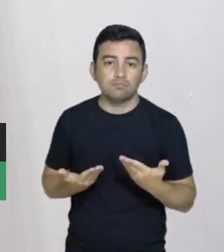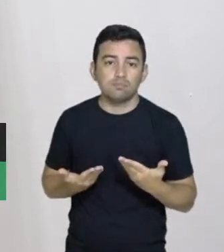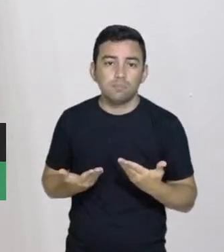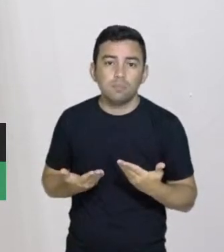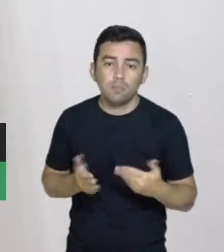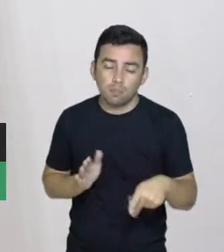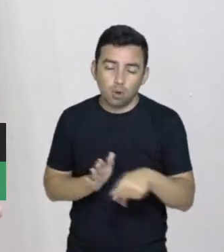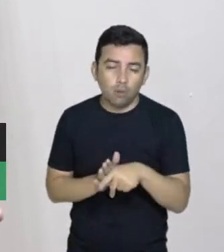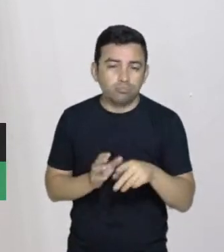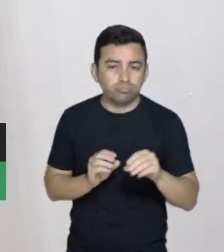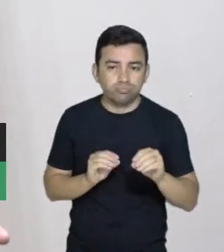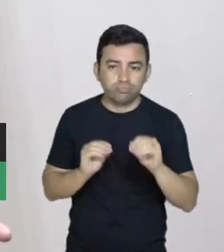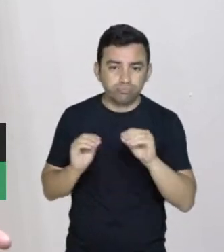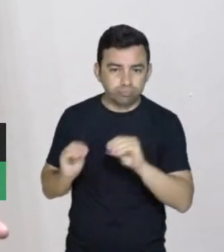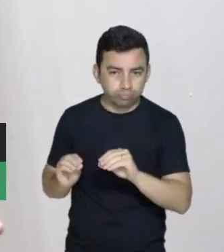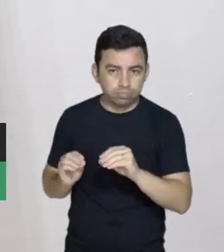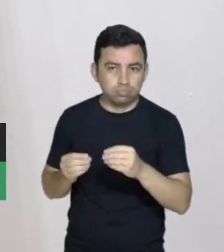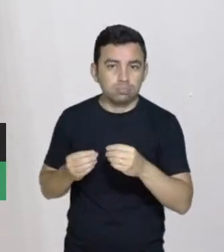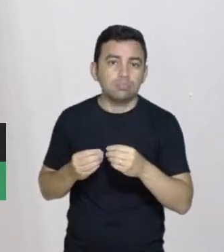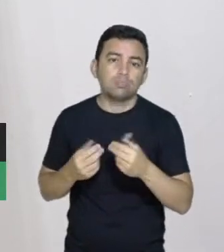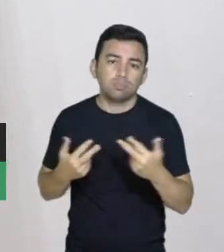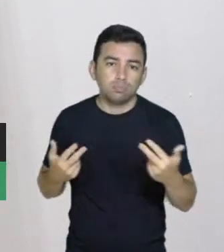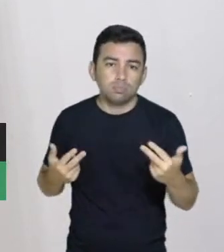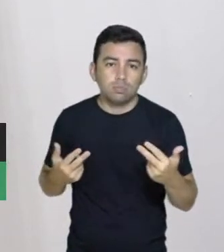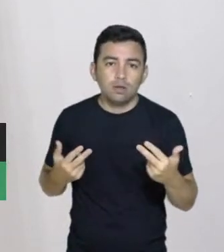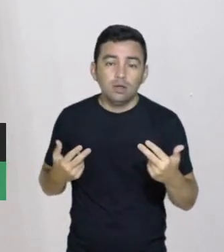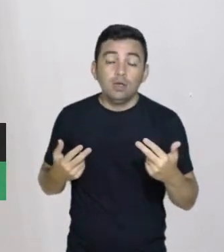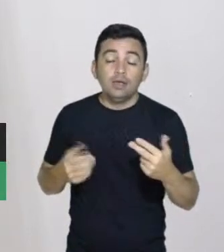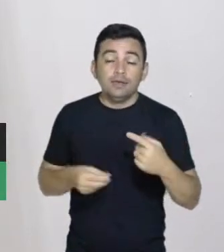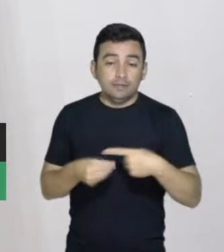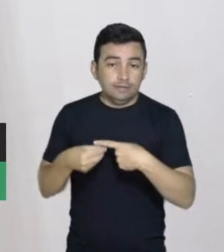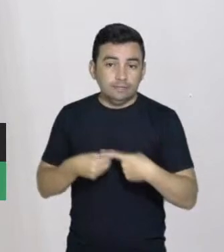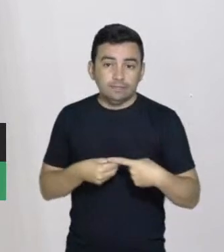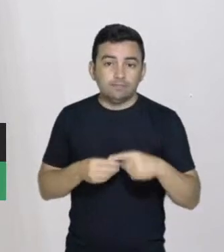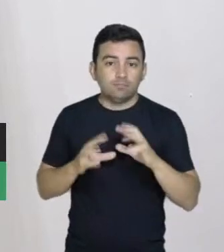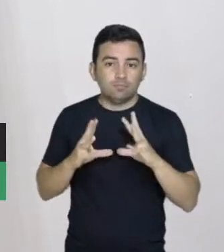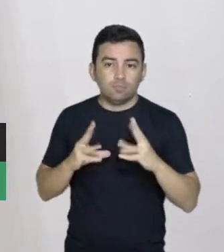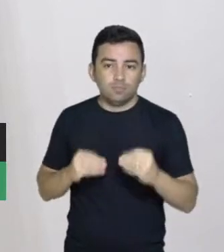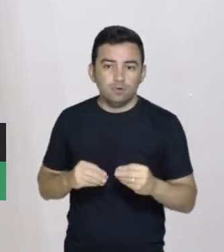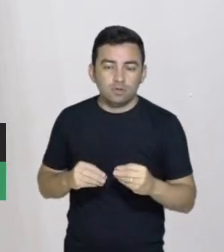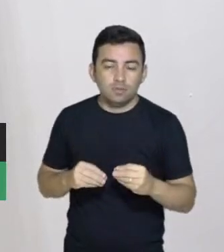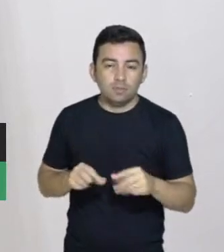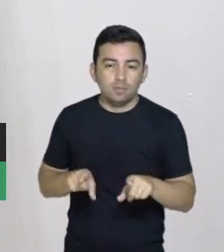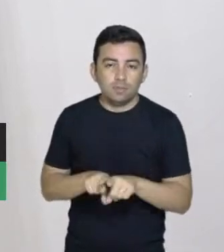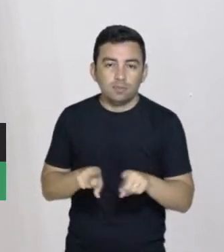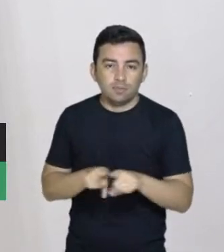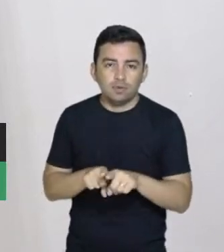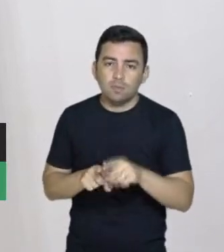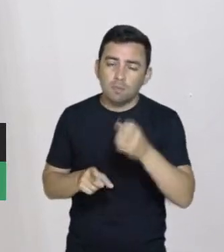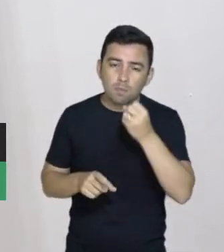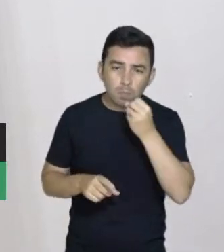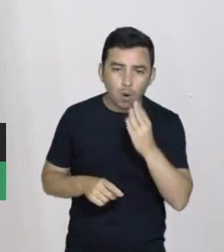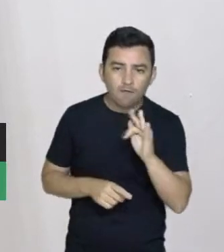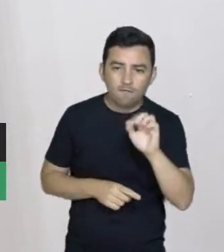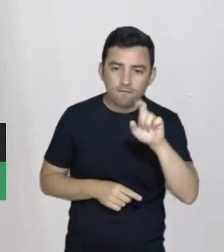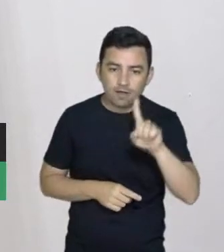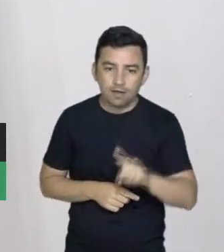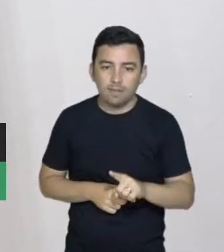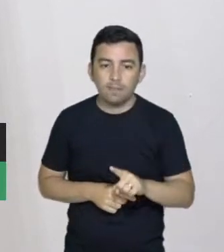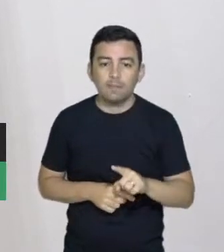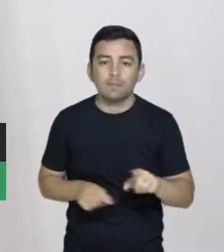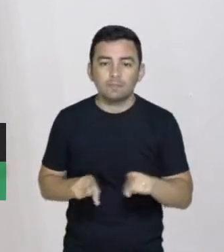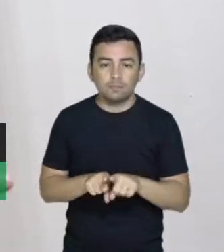transferências. Eu sempre lembro, os municípios, deputado Massoco, estão nessa de boa fé. Os municípios, deputado Luciane, foram